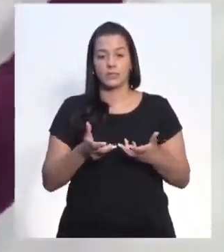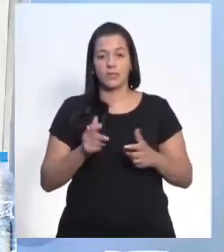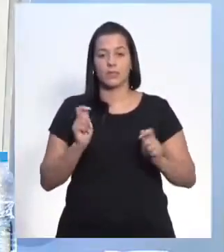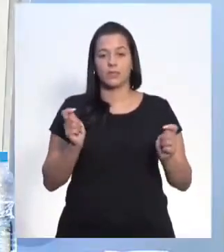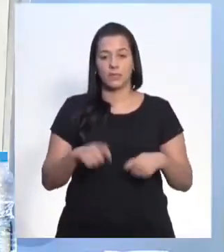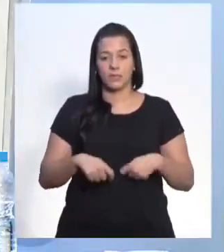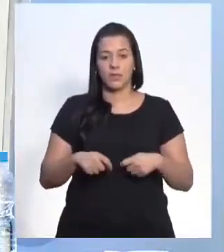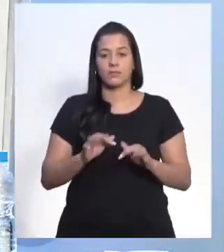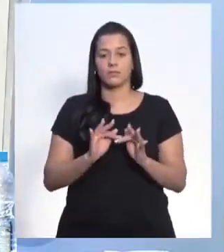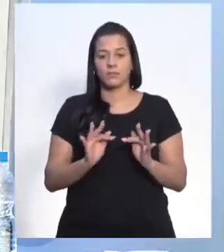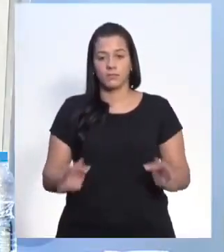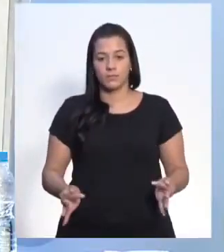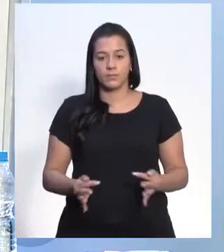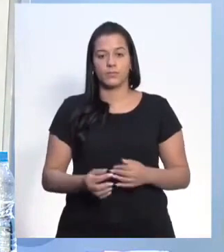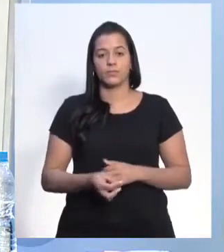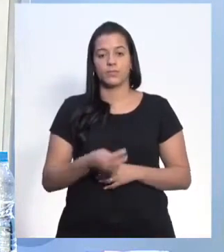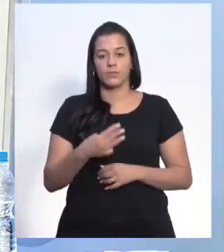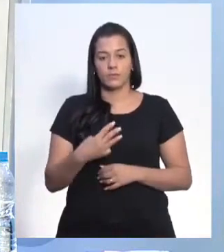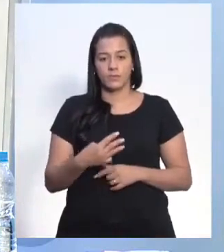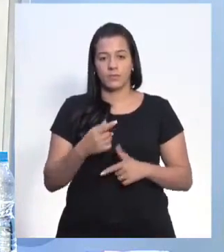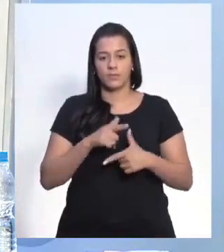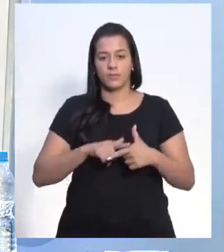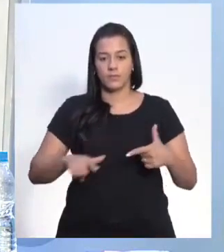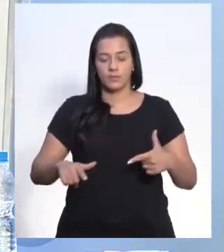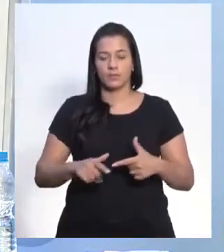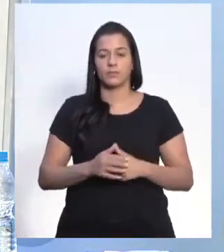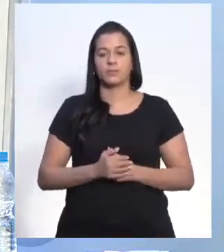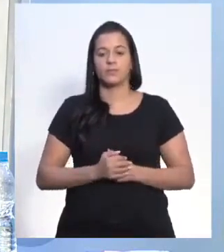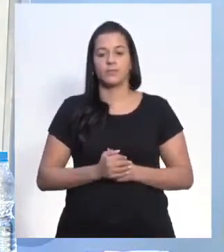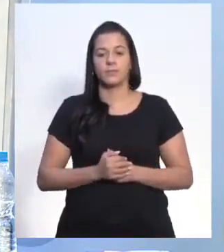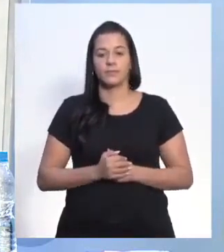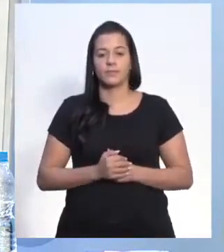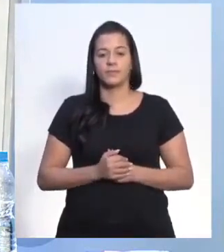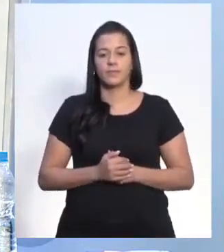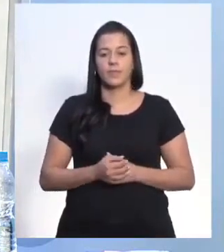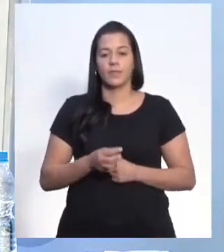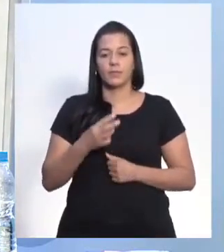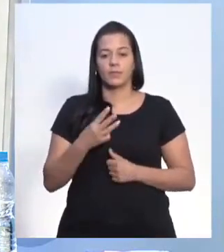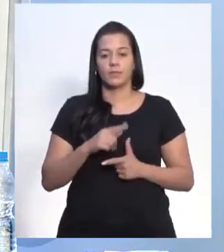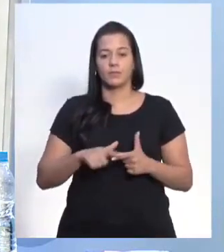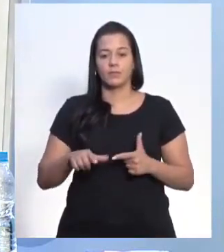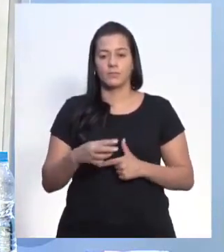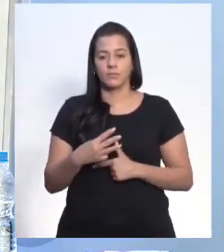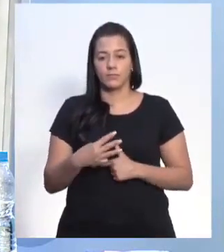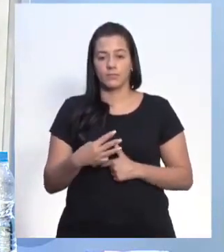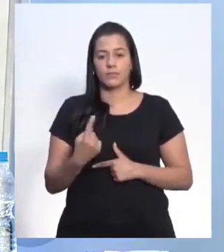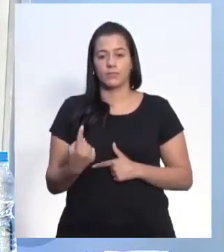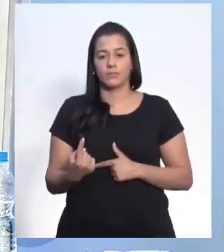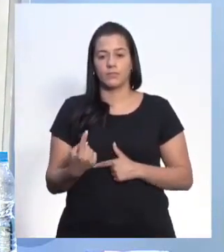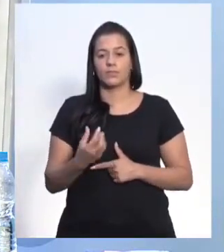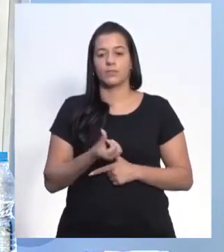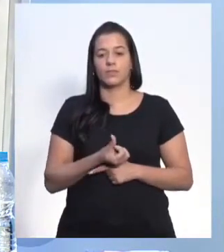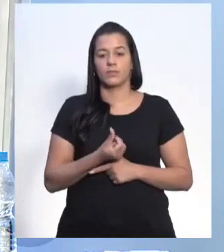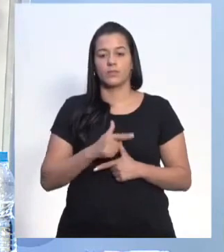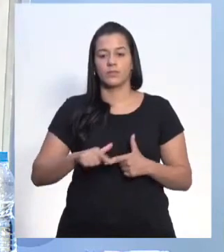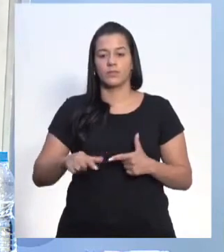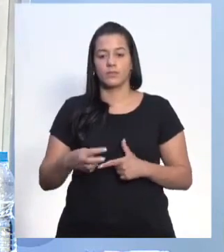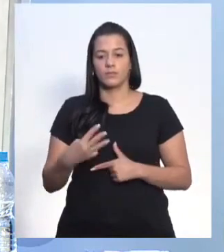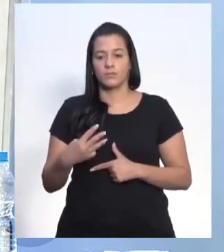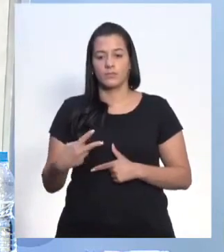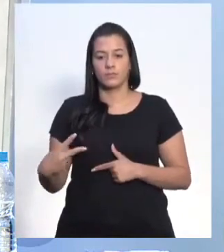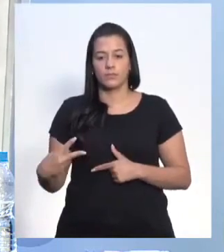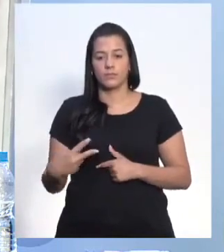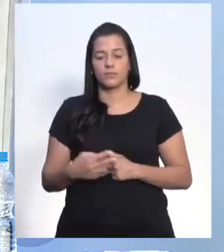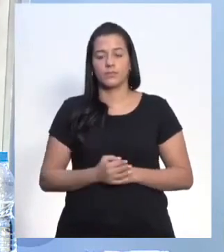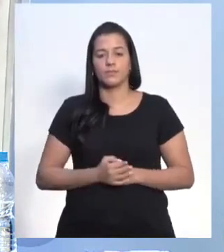fração por 3, porque os dois números são da tabuada do 3. 3 dividido por 3 vai dar 1, e 6 dividido por 3 vai dar 2,